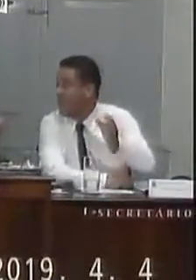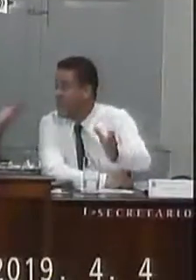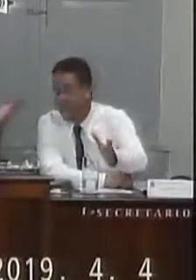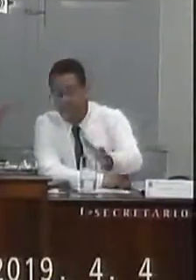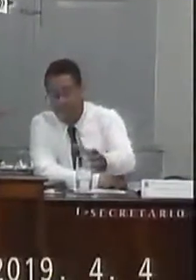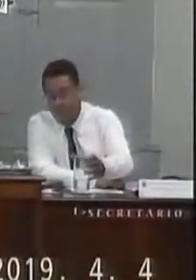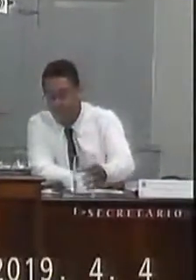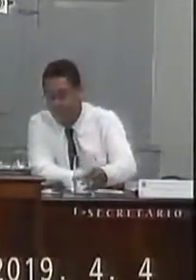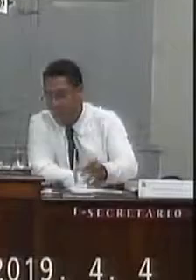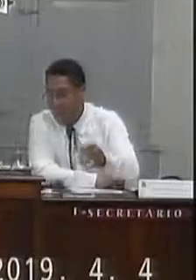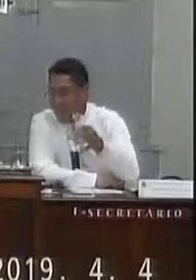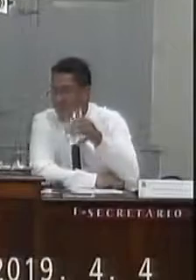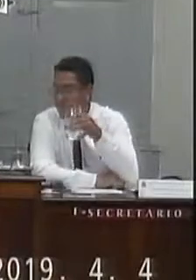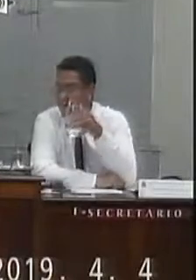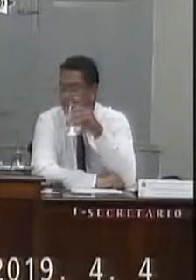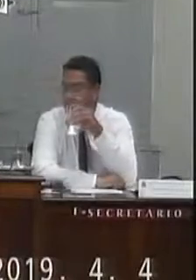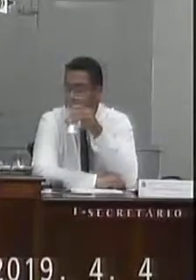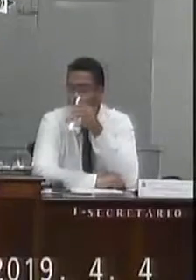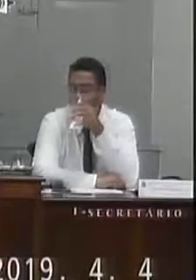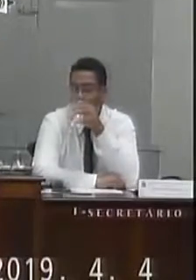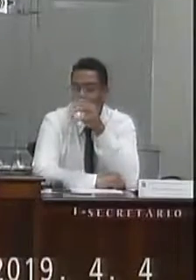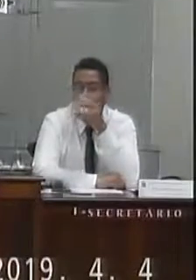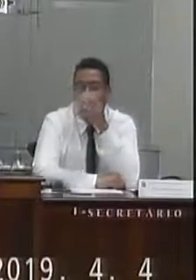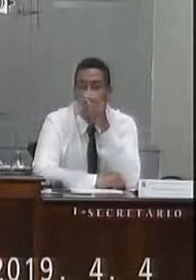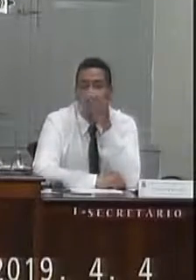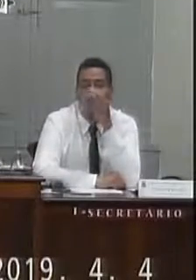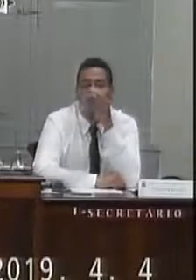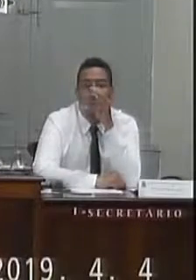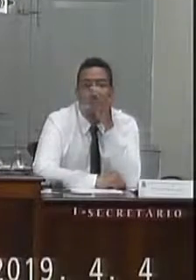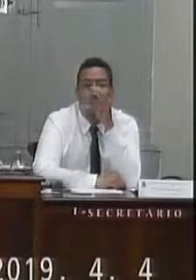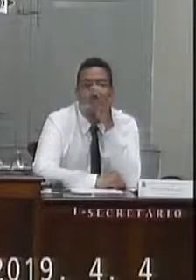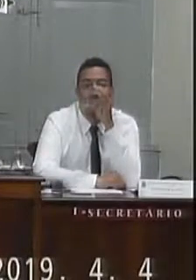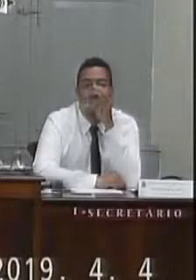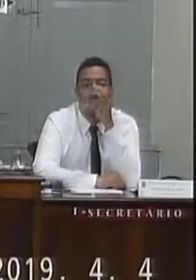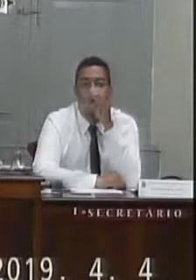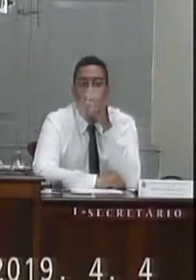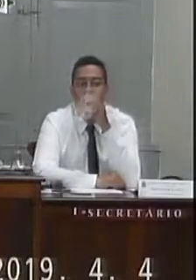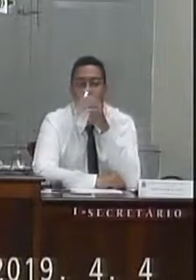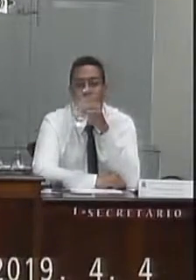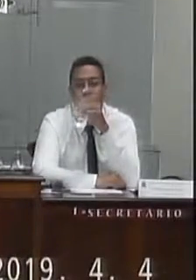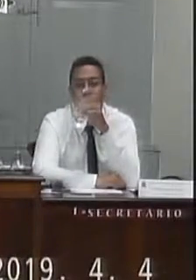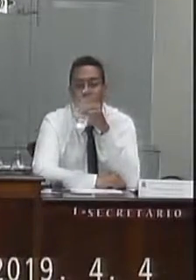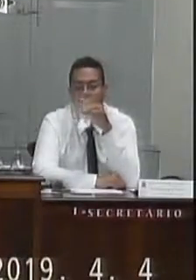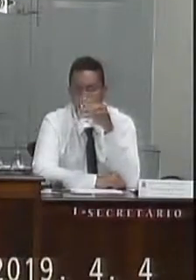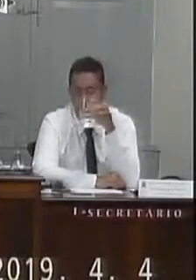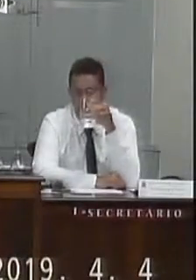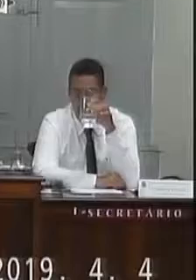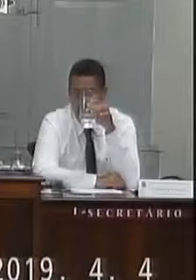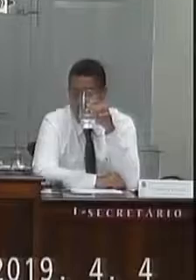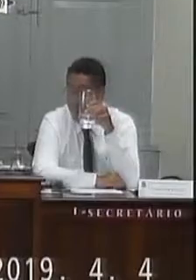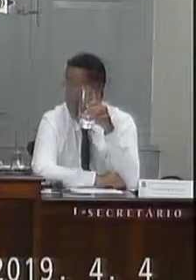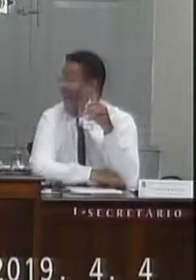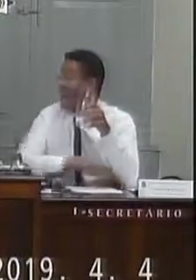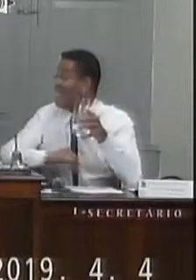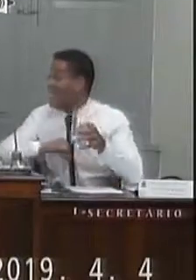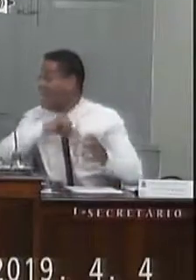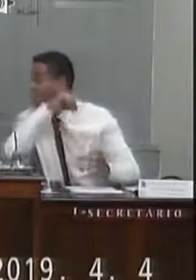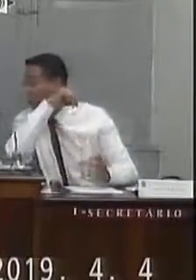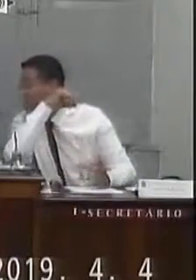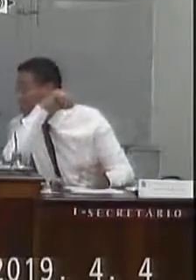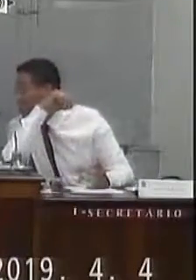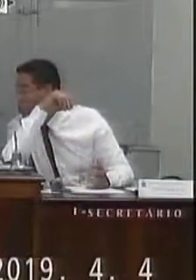gente aqui com 3 jovens procuradores e as nossas vidas, tanto do prefeito quanto as nossas ações,